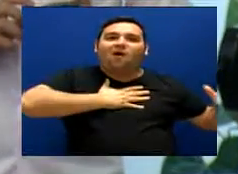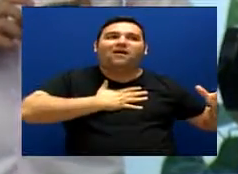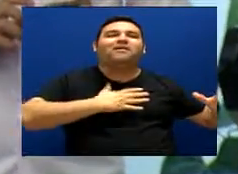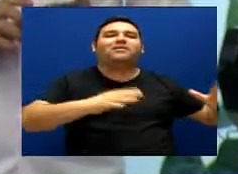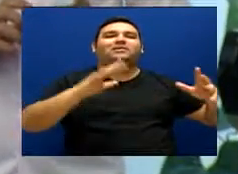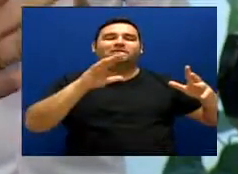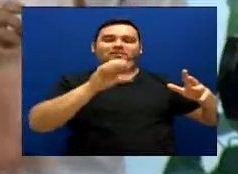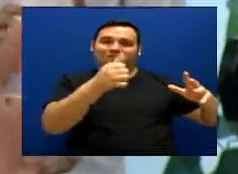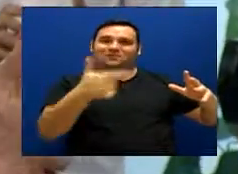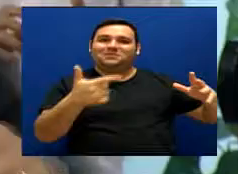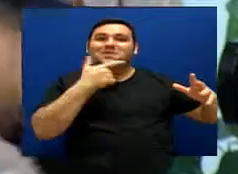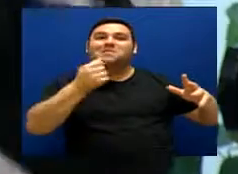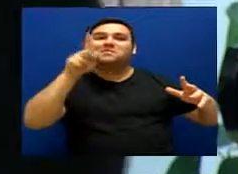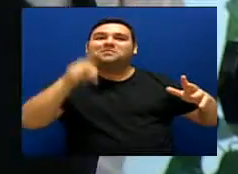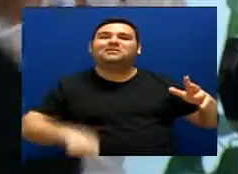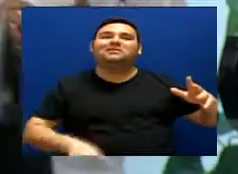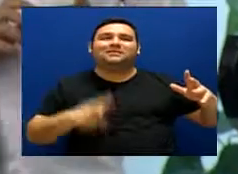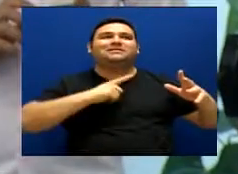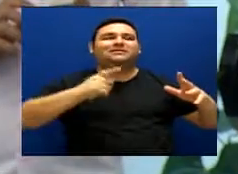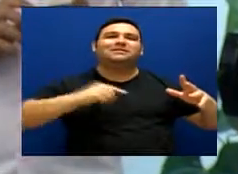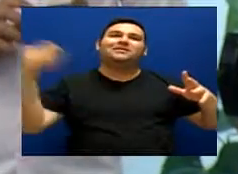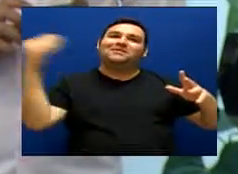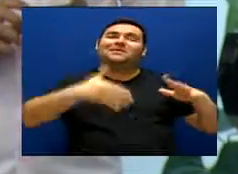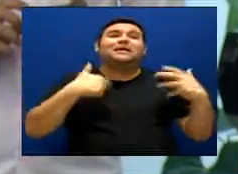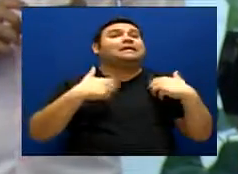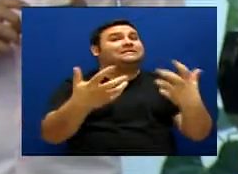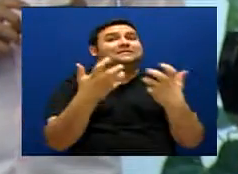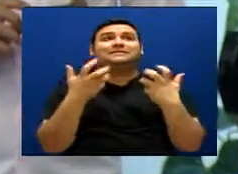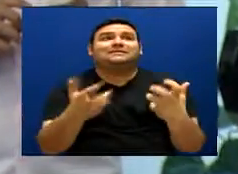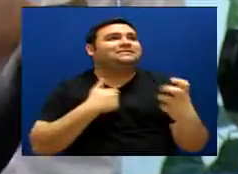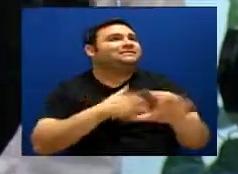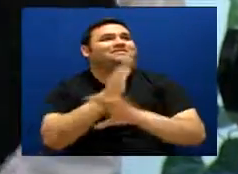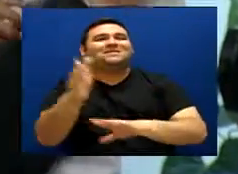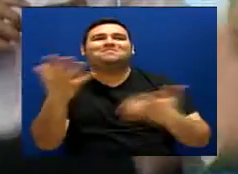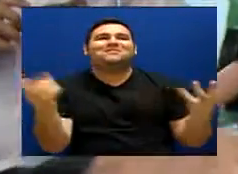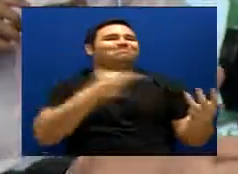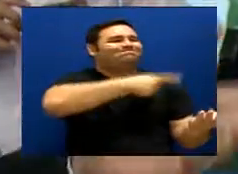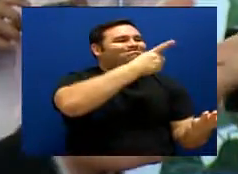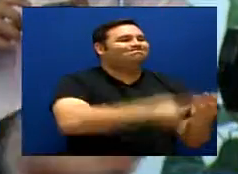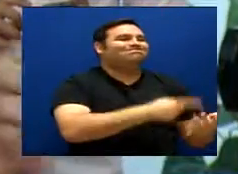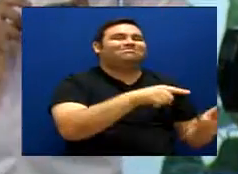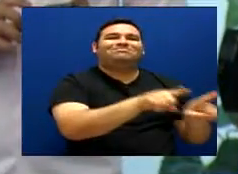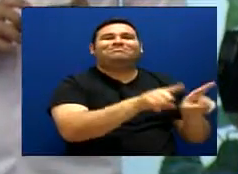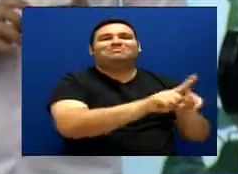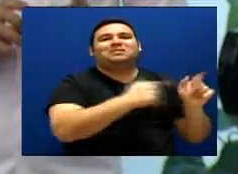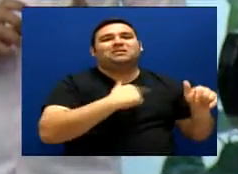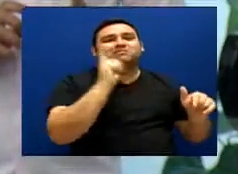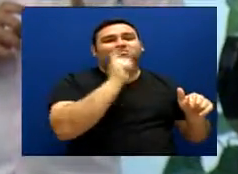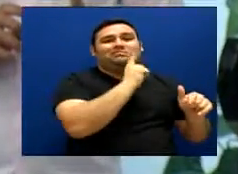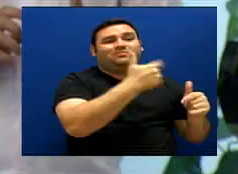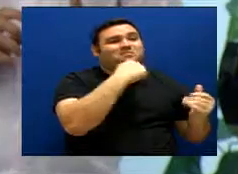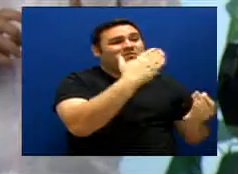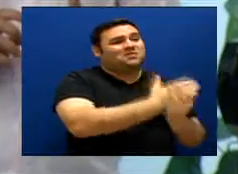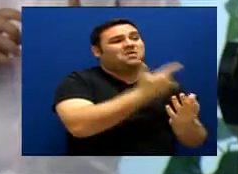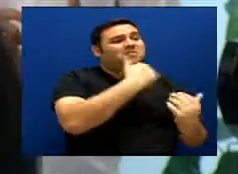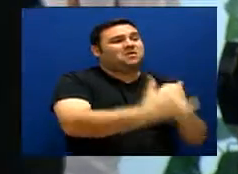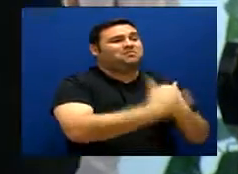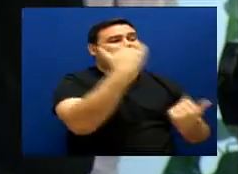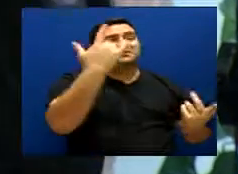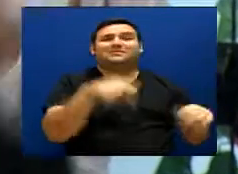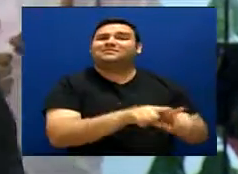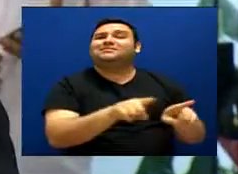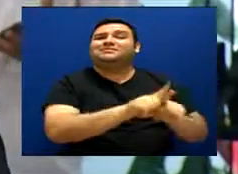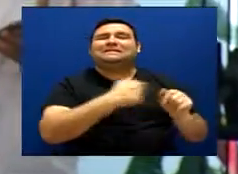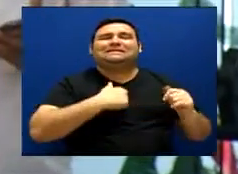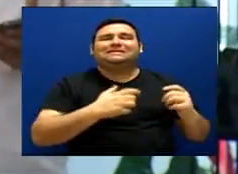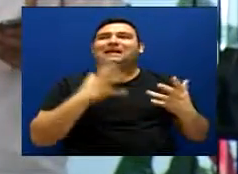da TUSA, meu amigo Diego, passou até no jogo e eu queria muito estar lá. Mas eu tenho um compromisso também no meu lanche, meu chapeiro faltou, o meu